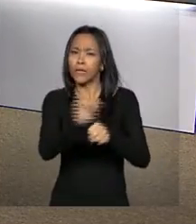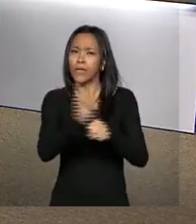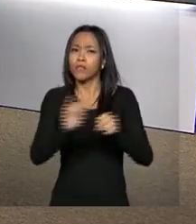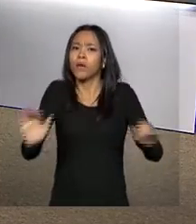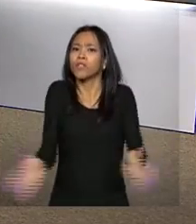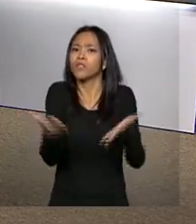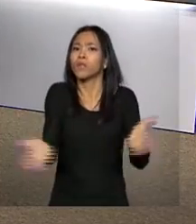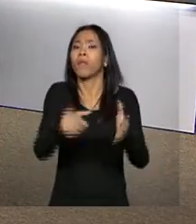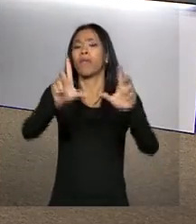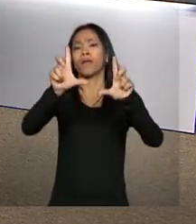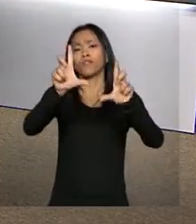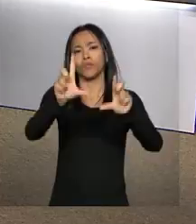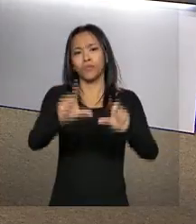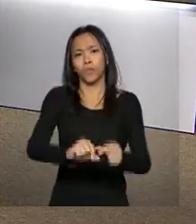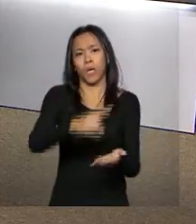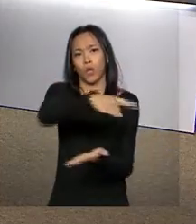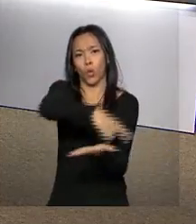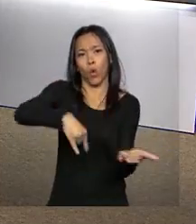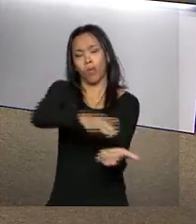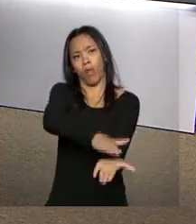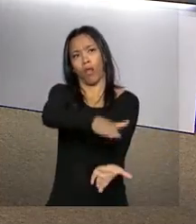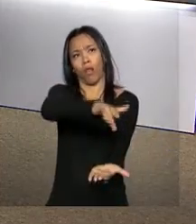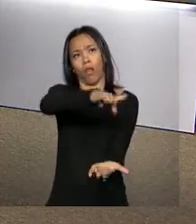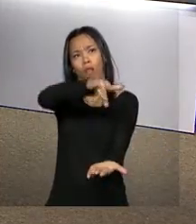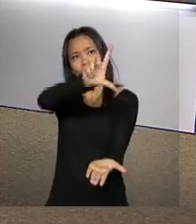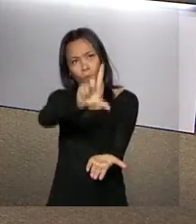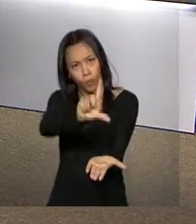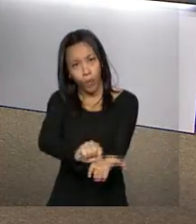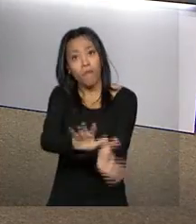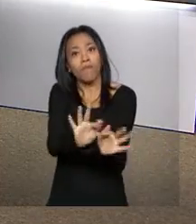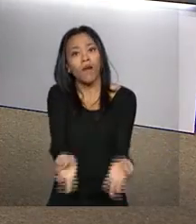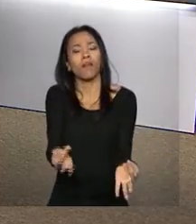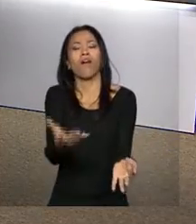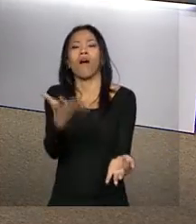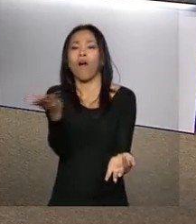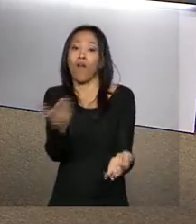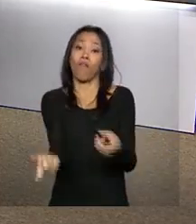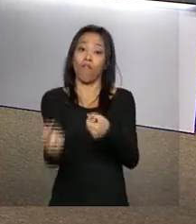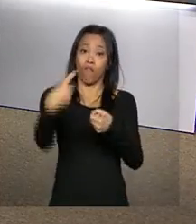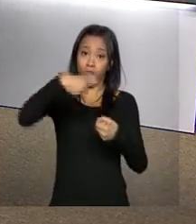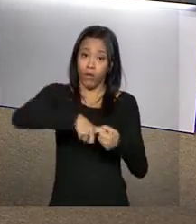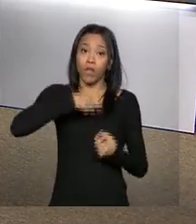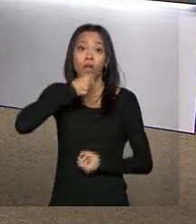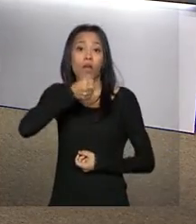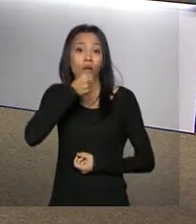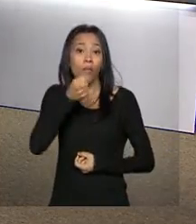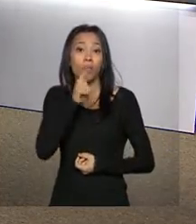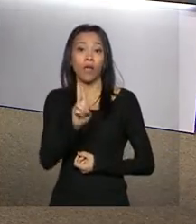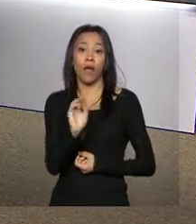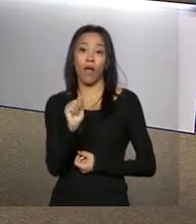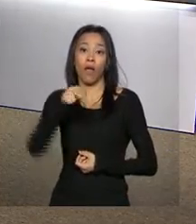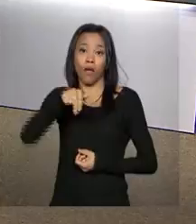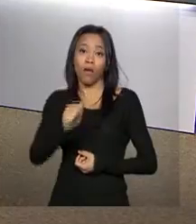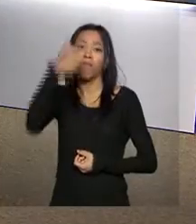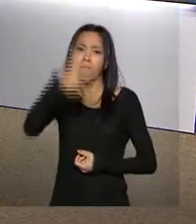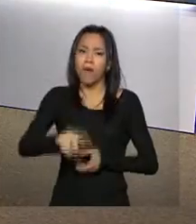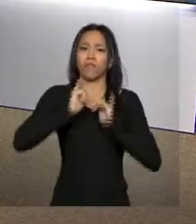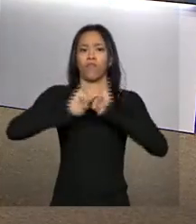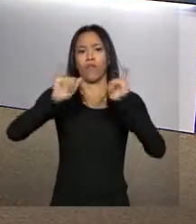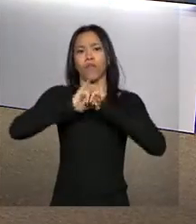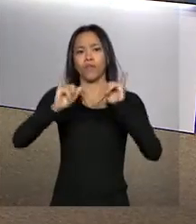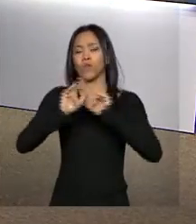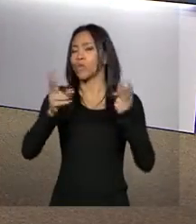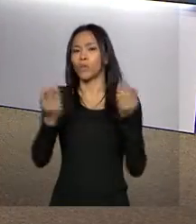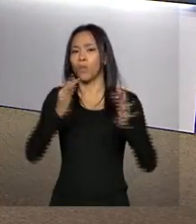a burocracia nos setores que vendem para fora do país. Vamos voltar a conversar com a repórter Ana Gabriela Salles, que tem outras informações